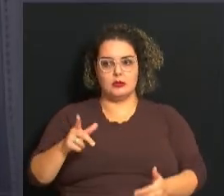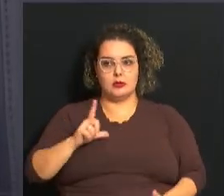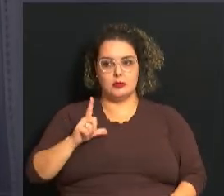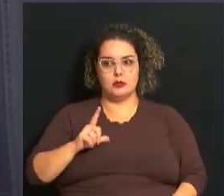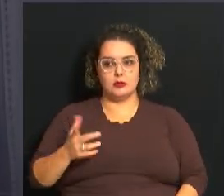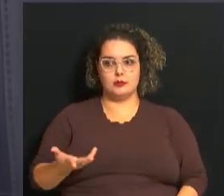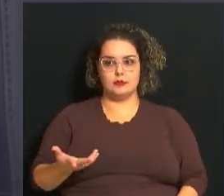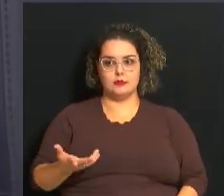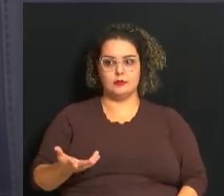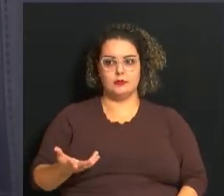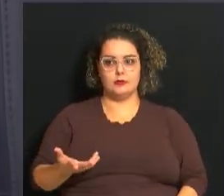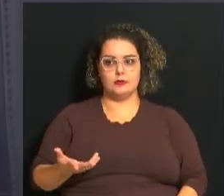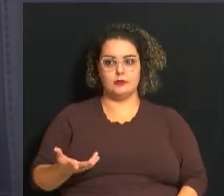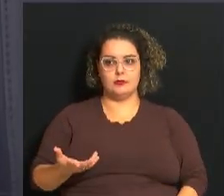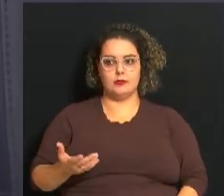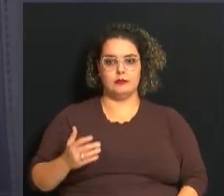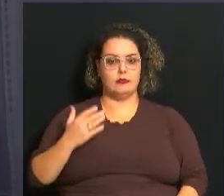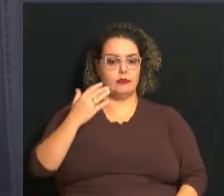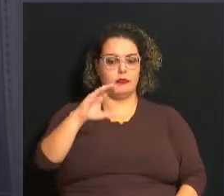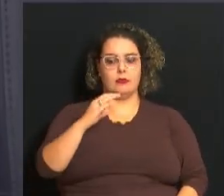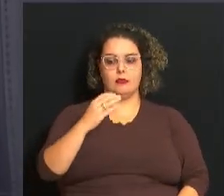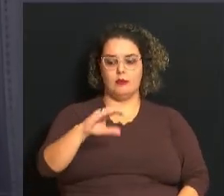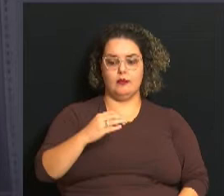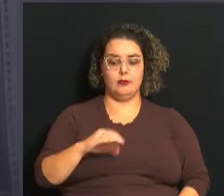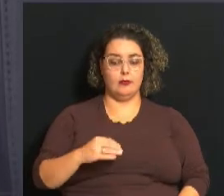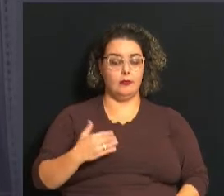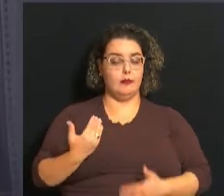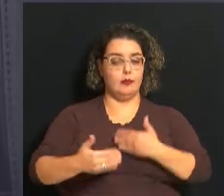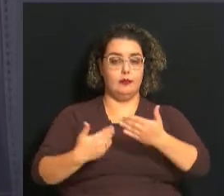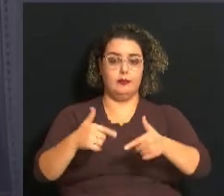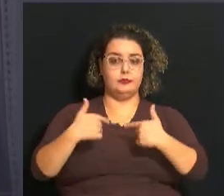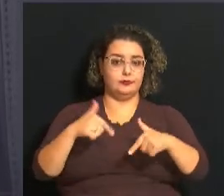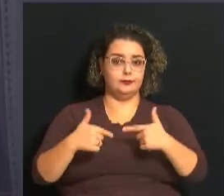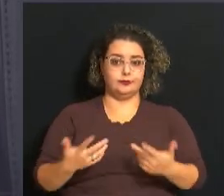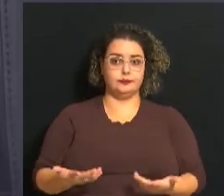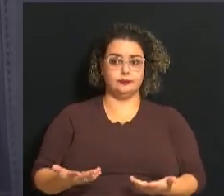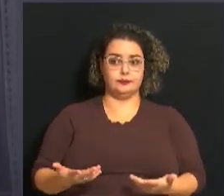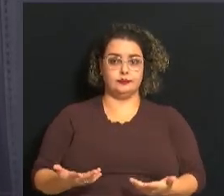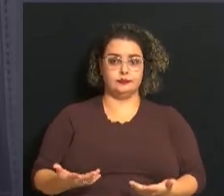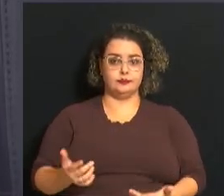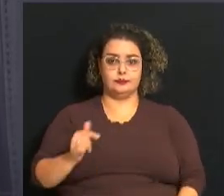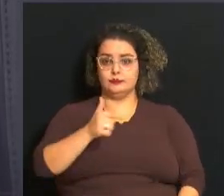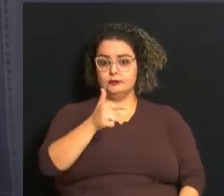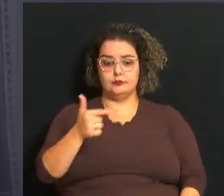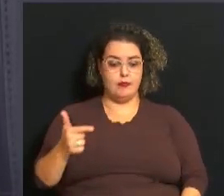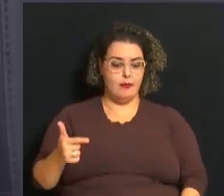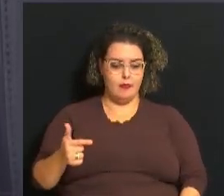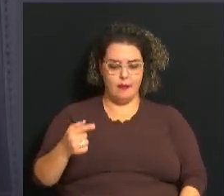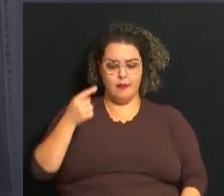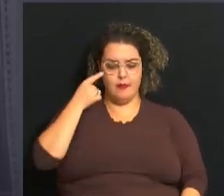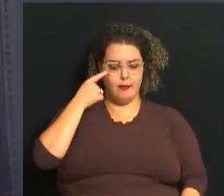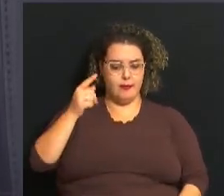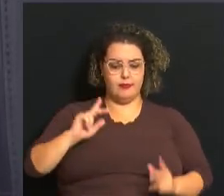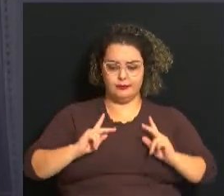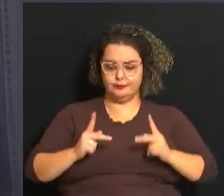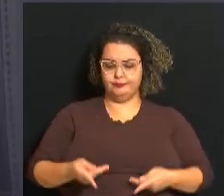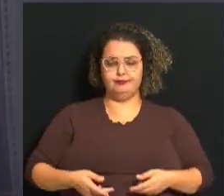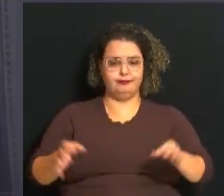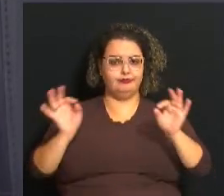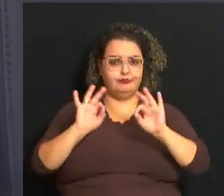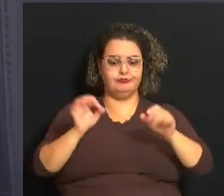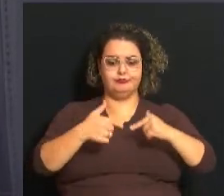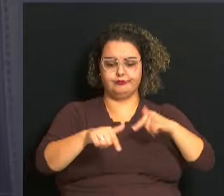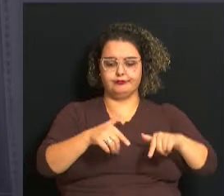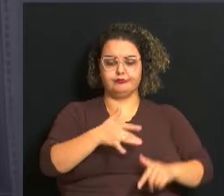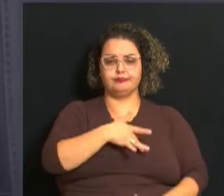que se colocam que são processos de trabalho totalmente desumaniza dores tanto para os trabalhadores da Saúde